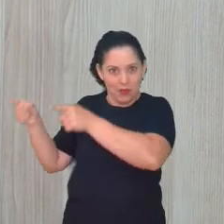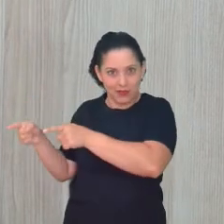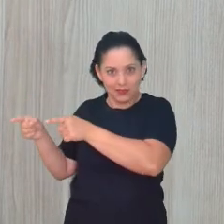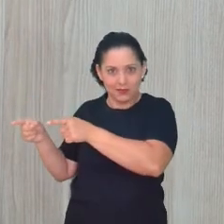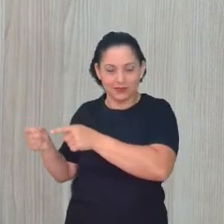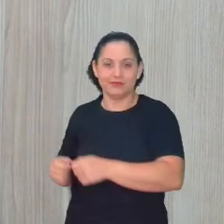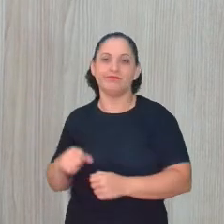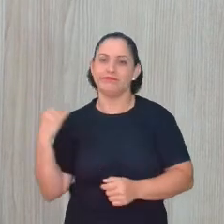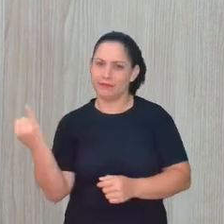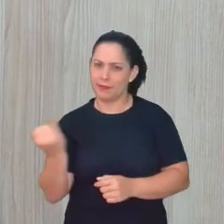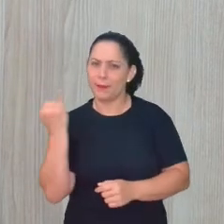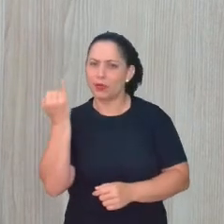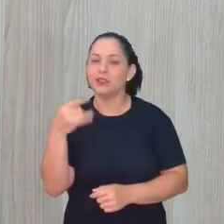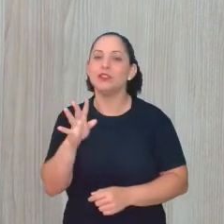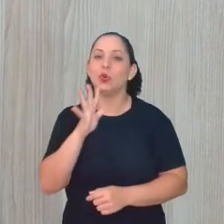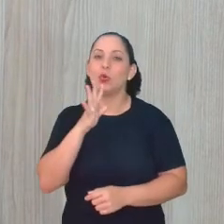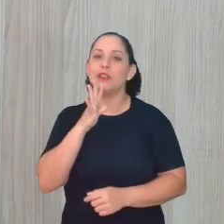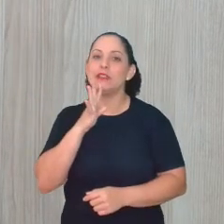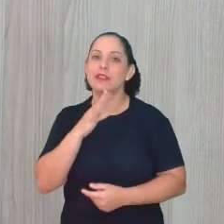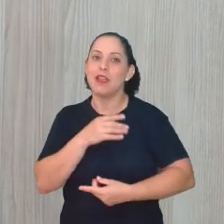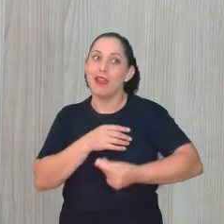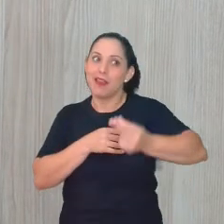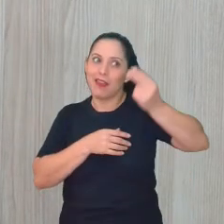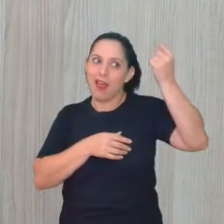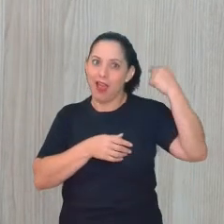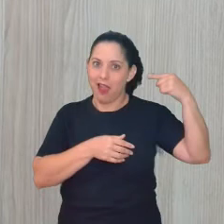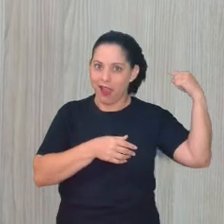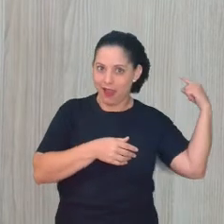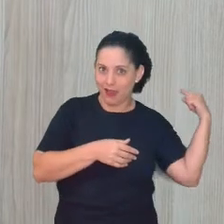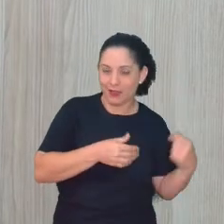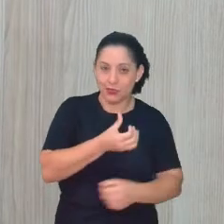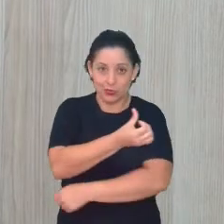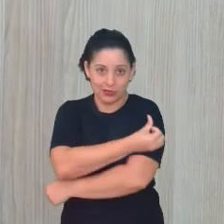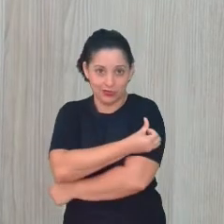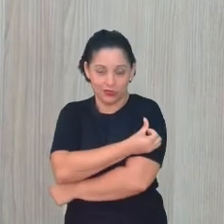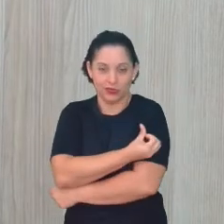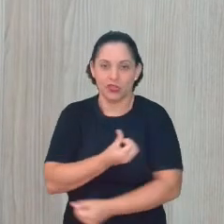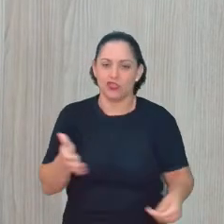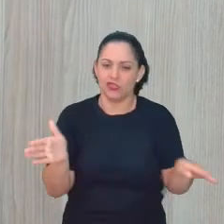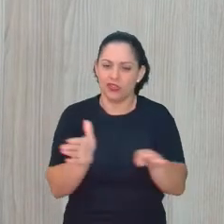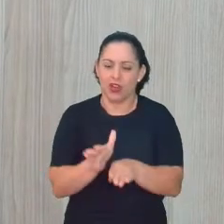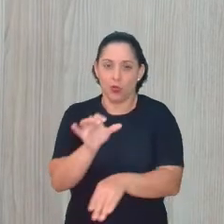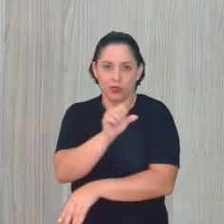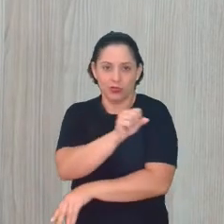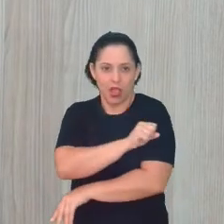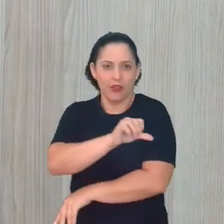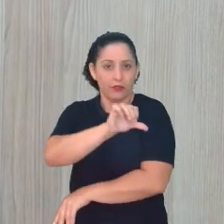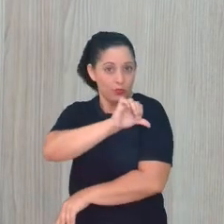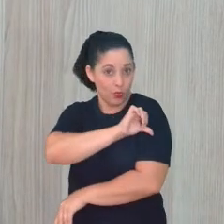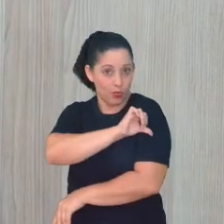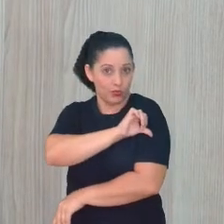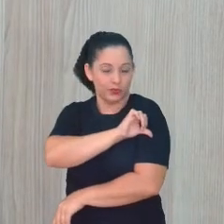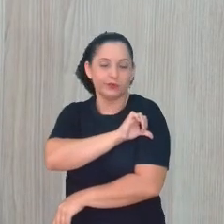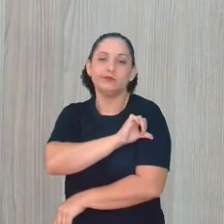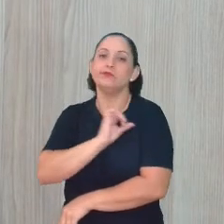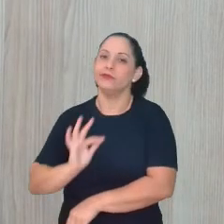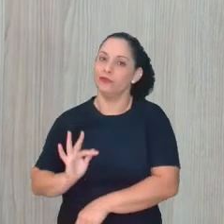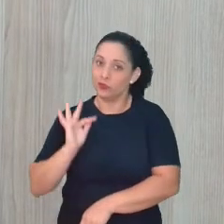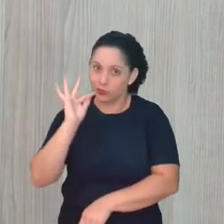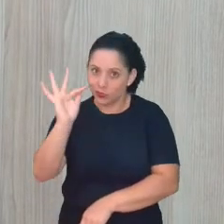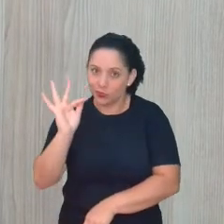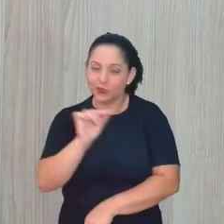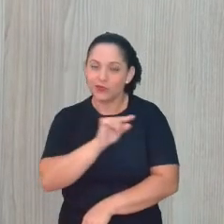isso a importância de saber a base, lá no 6º ano, para quando chegar no 8º aí, no 9º, que vai ser no 9º função, futuramente você vai ver algo